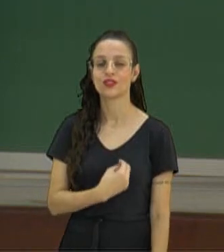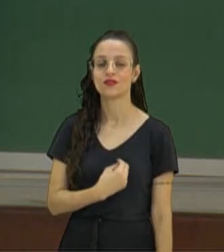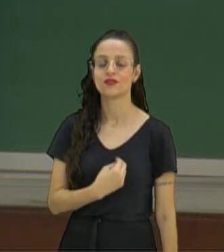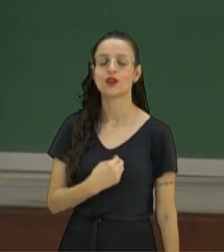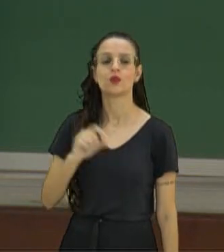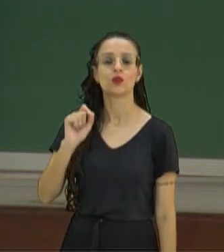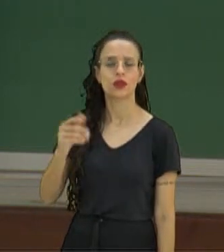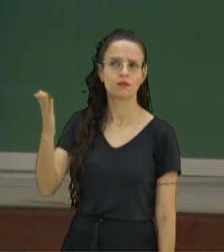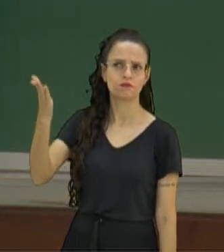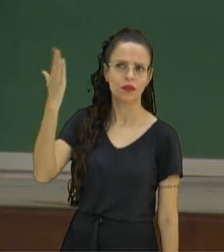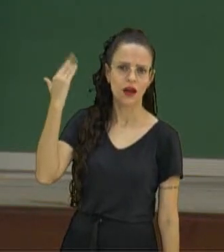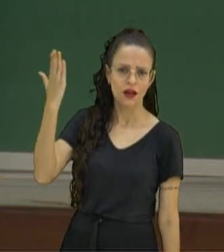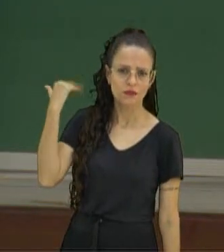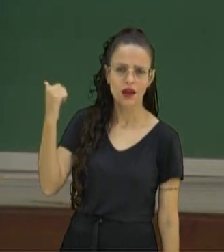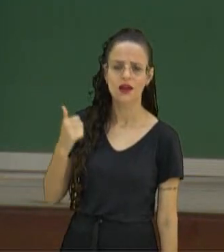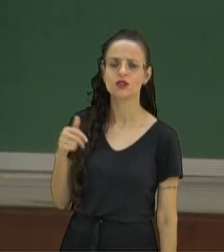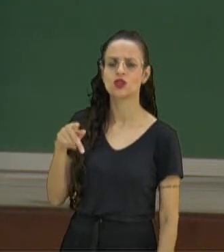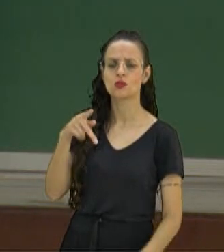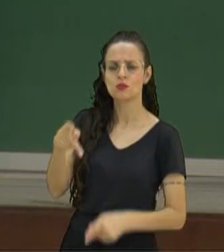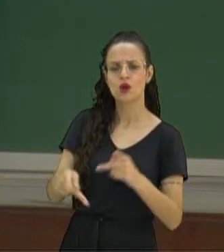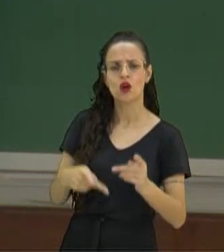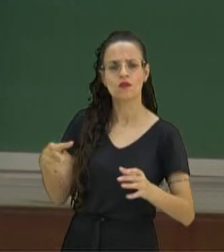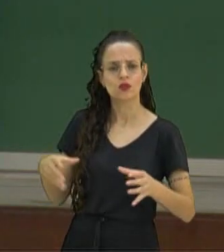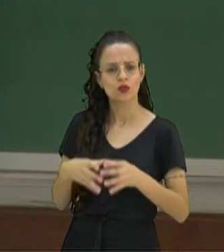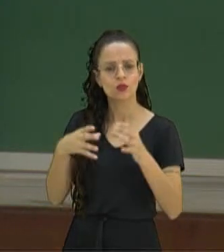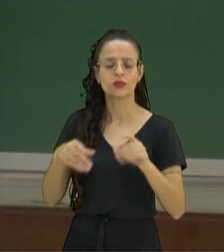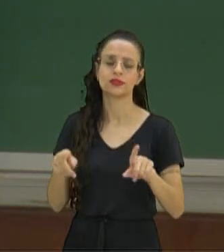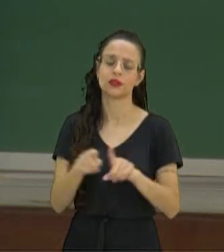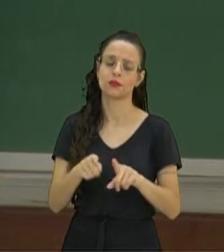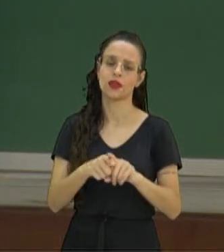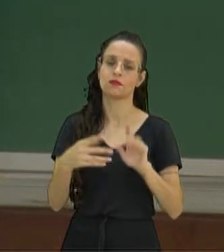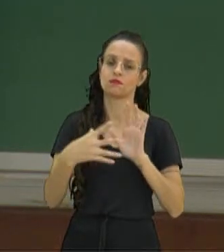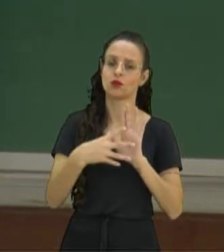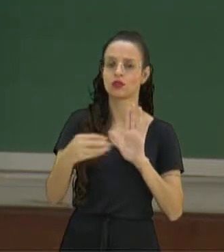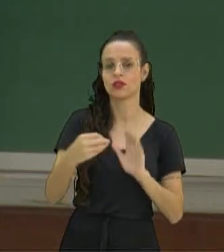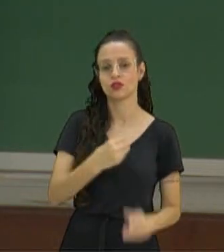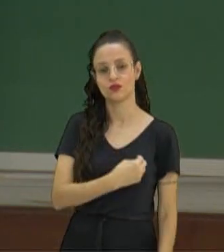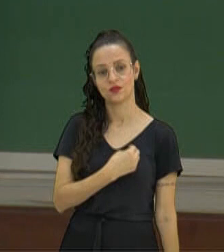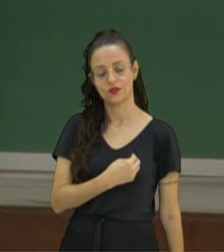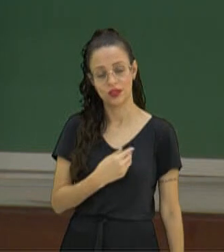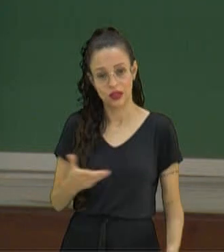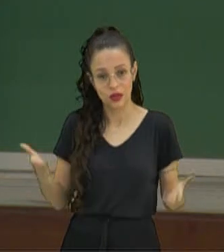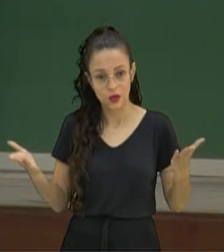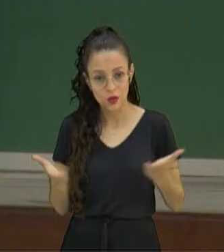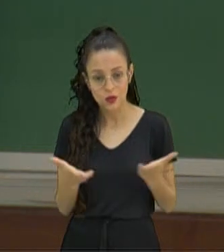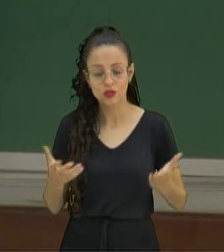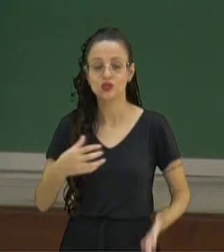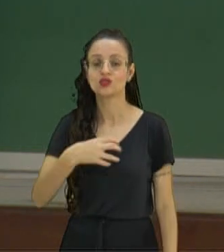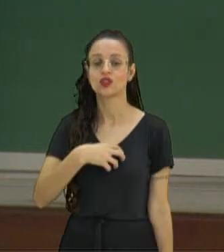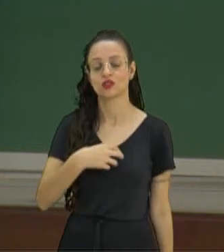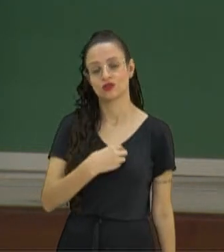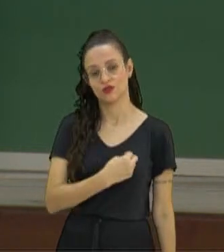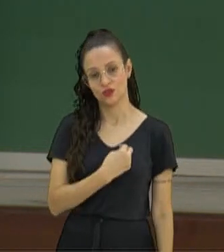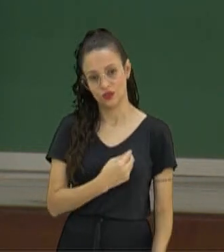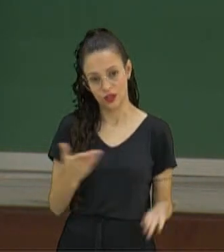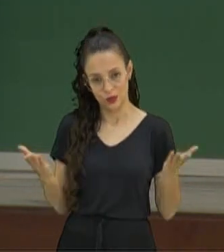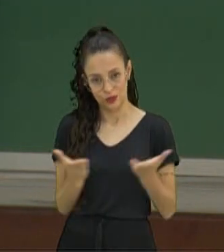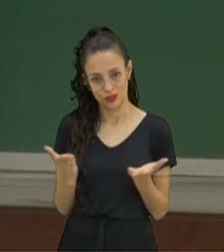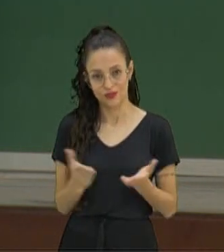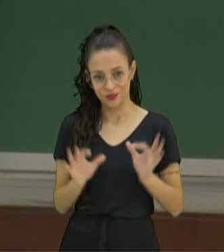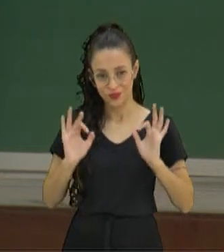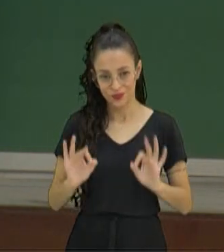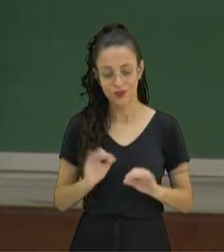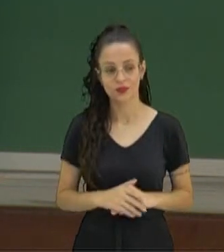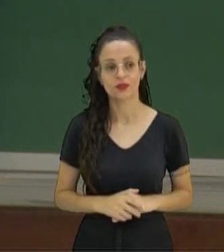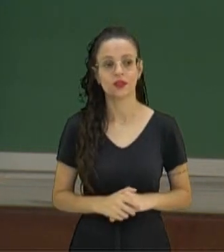era lá no princípio das civilizações, com os modelos de vida que nós temos hoje, as maneiras de viver que nós temos hoje,